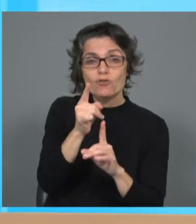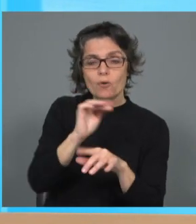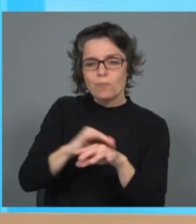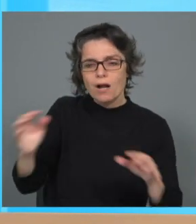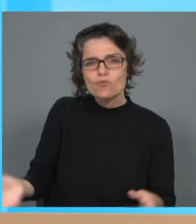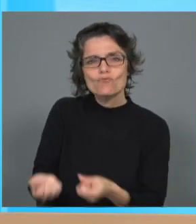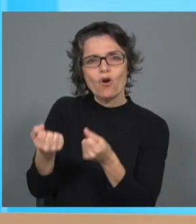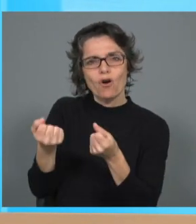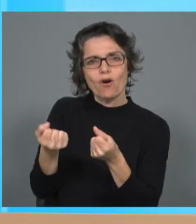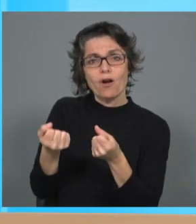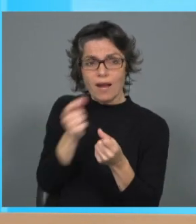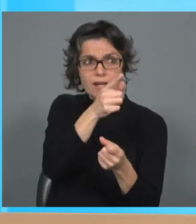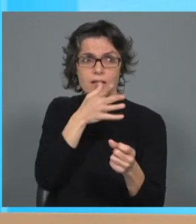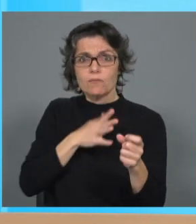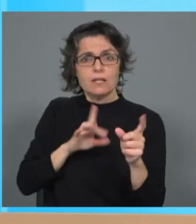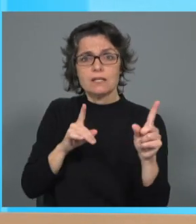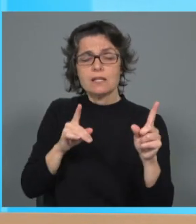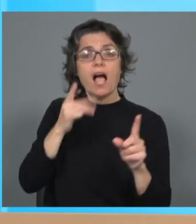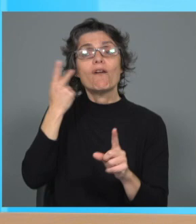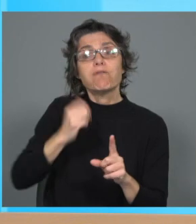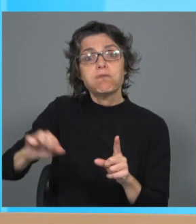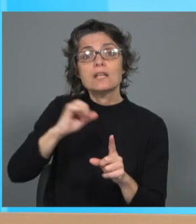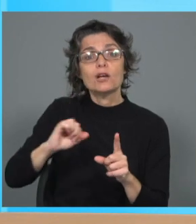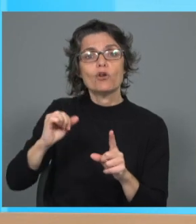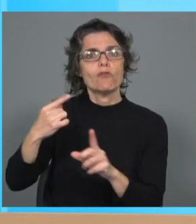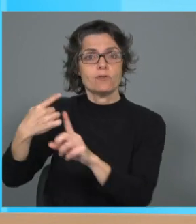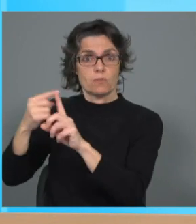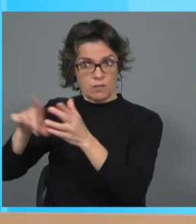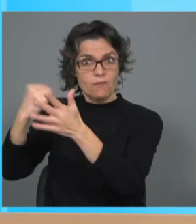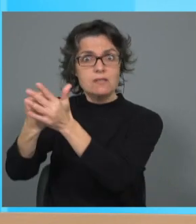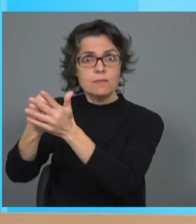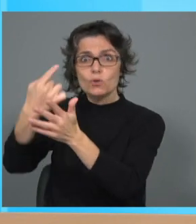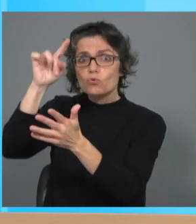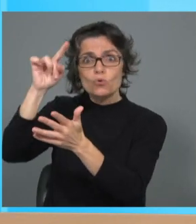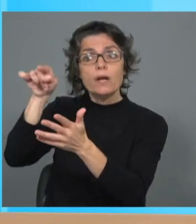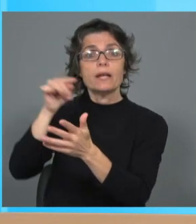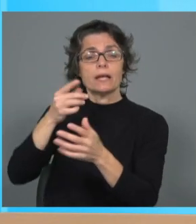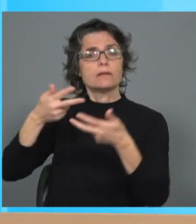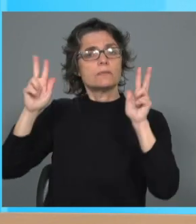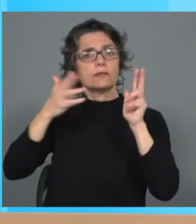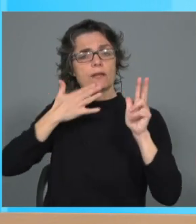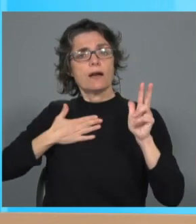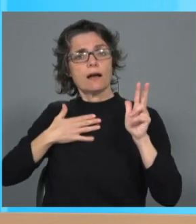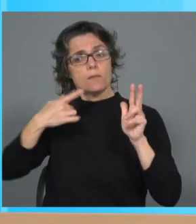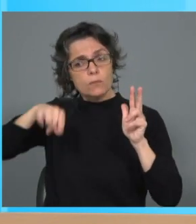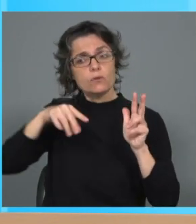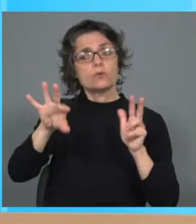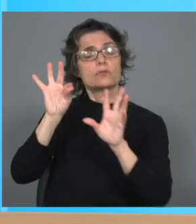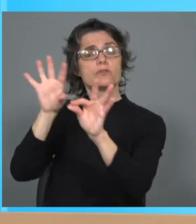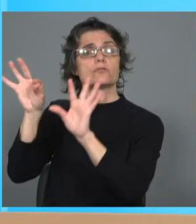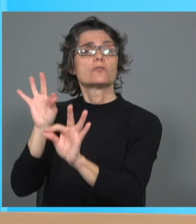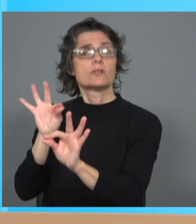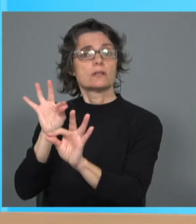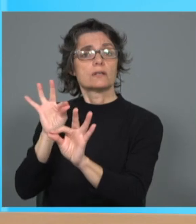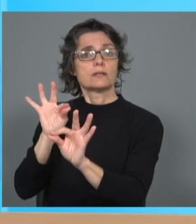ser um mar de rosas a partir daí. Antes, pelo contrário. Até porque nos deixa essa liberdade de fazer escolhas. E somos nós que escolhemos. A